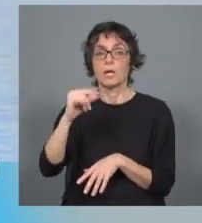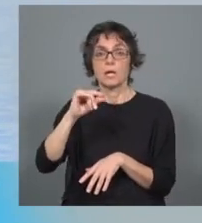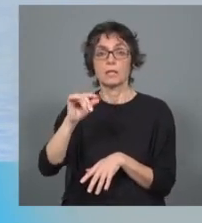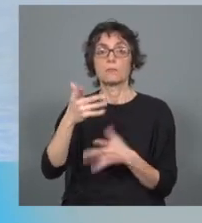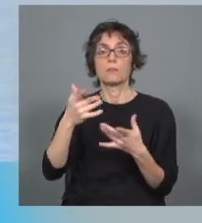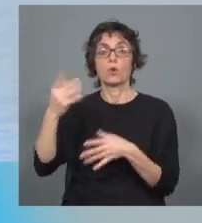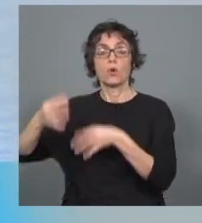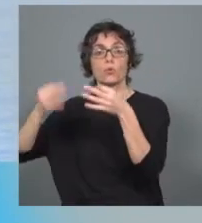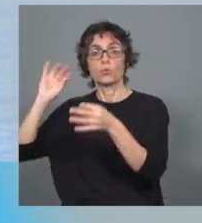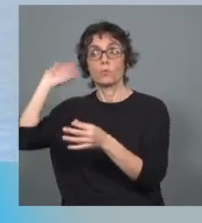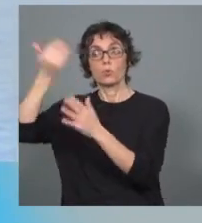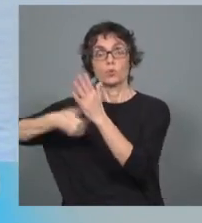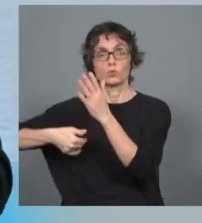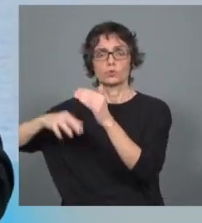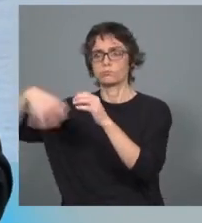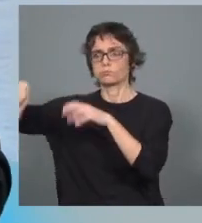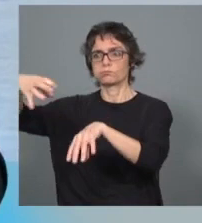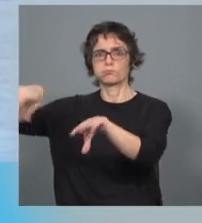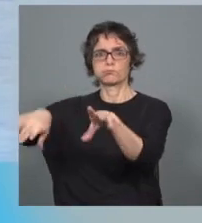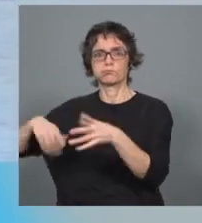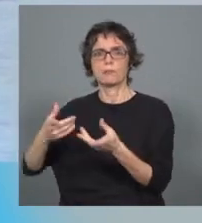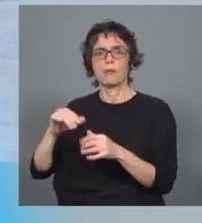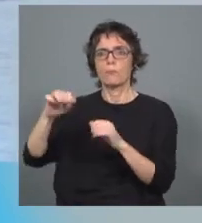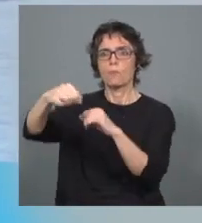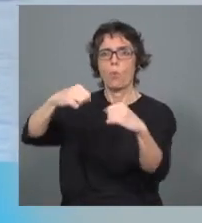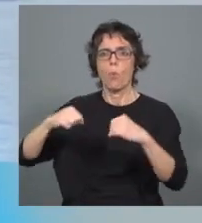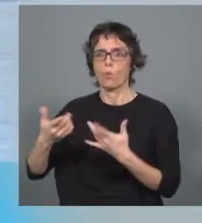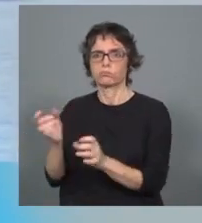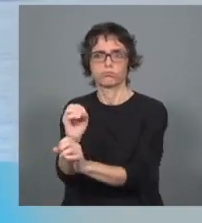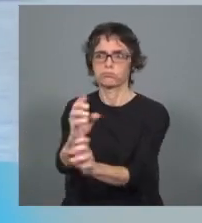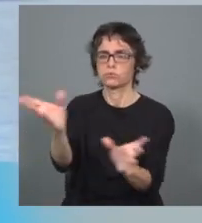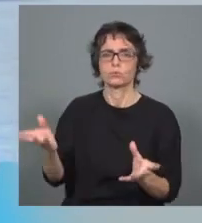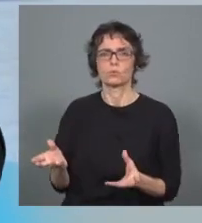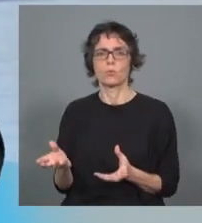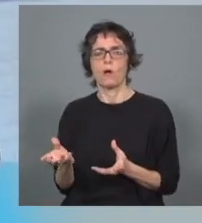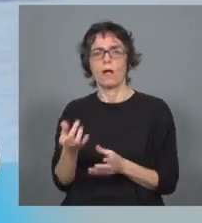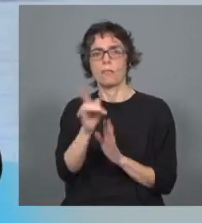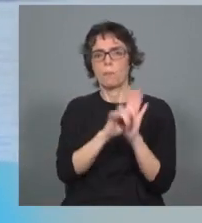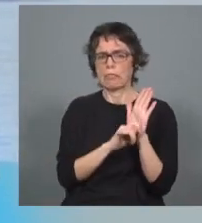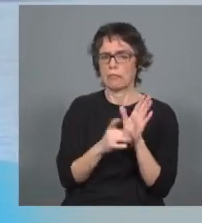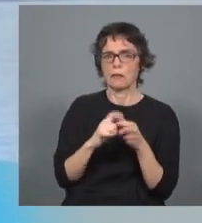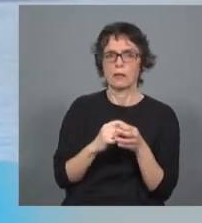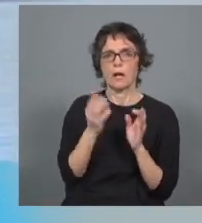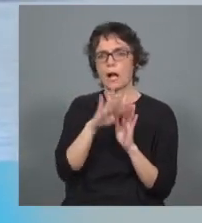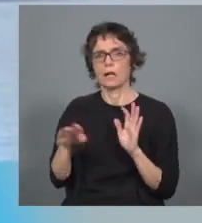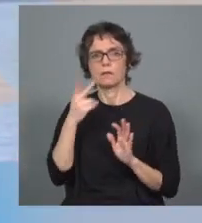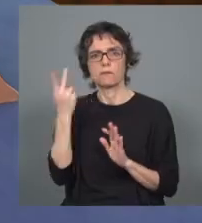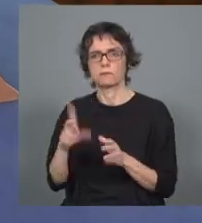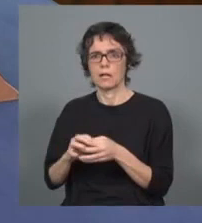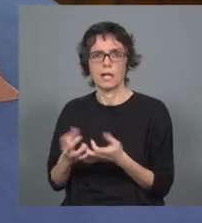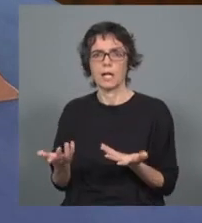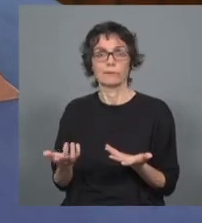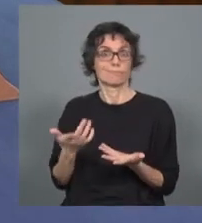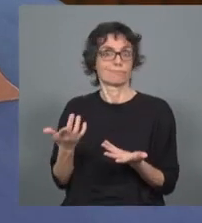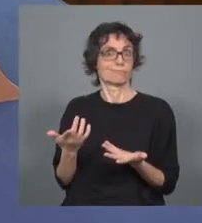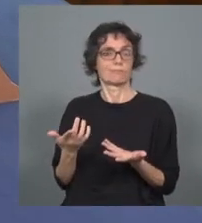Tribunal Constitucional. Já falei dos pareceres da Ordem dos Advogados e do Conselho Nacional da Ética para as Ciências da Vida. Poderia também